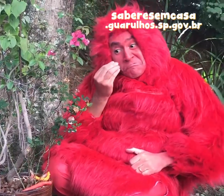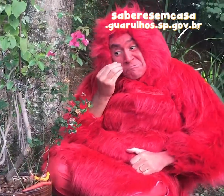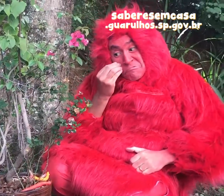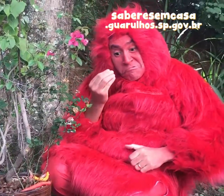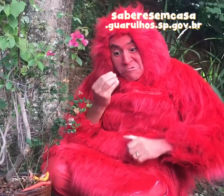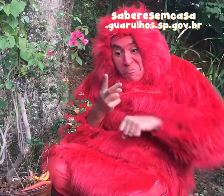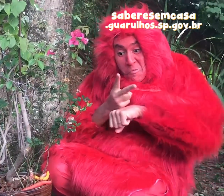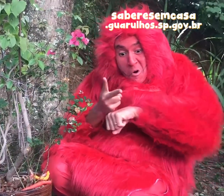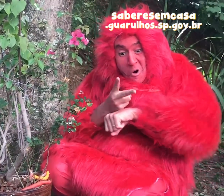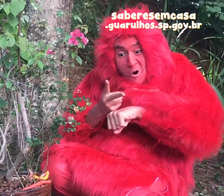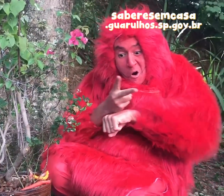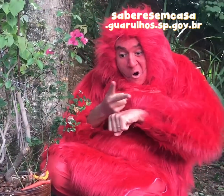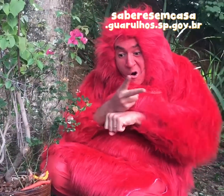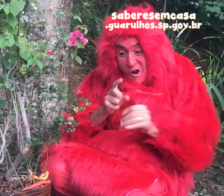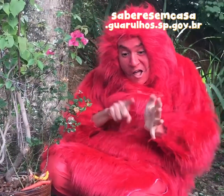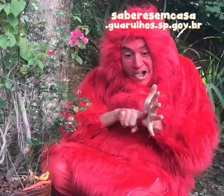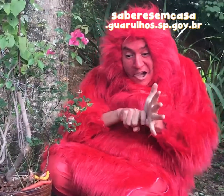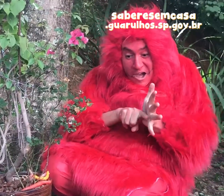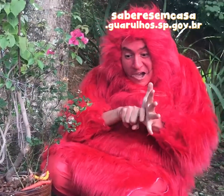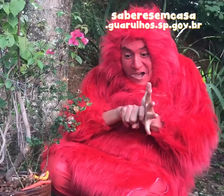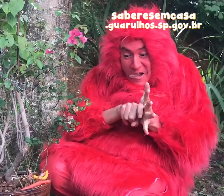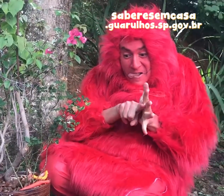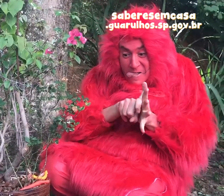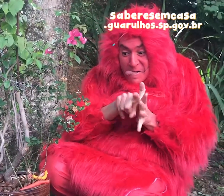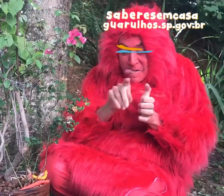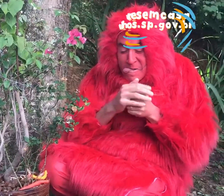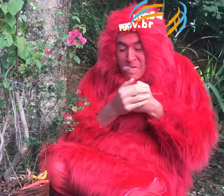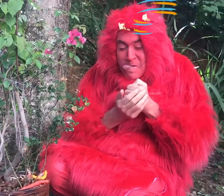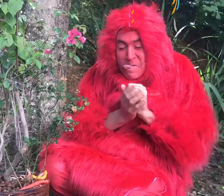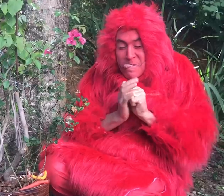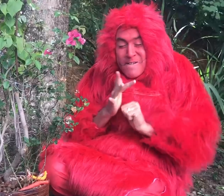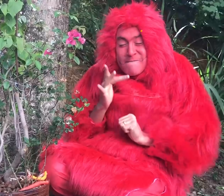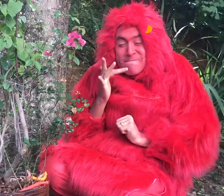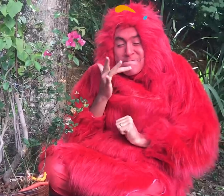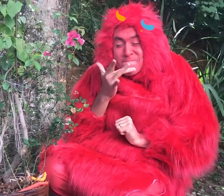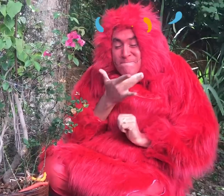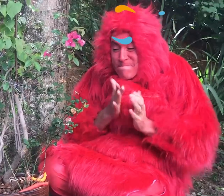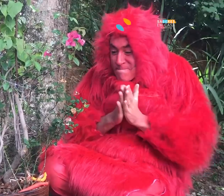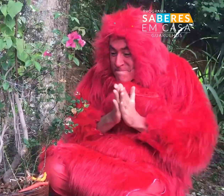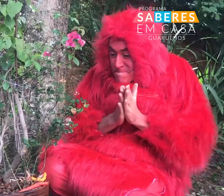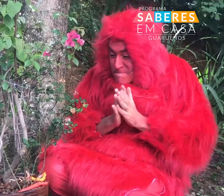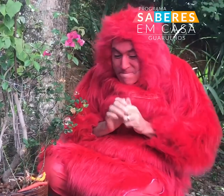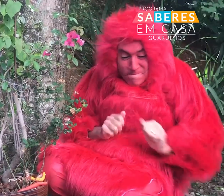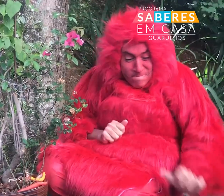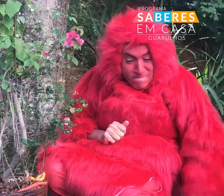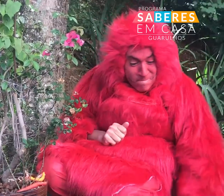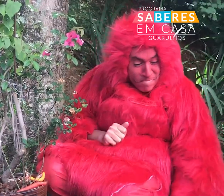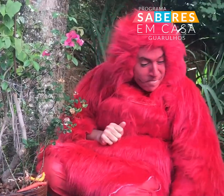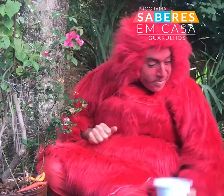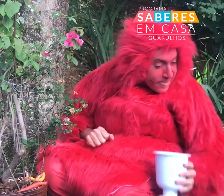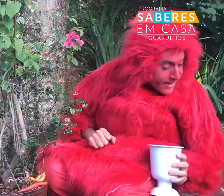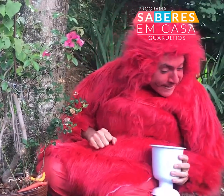Vou tentar procurar umas minhoquinhas. Que delícia.